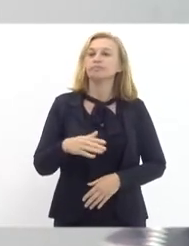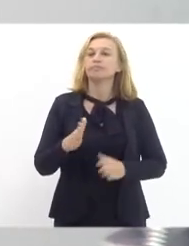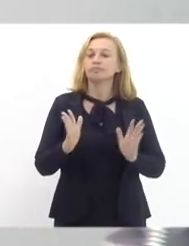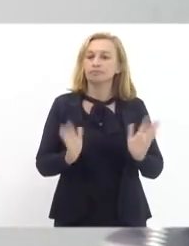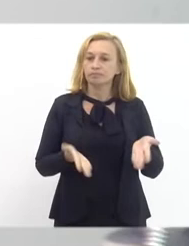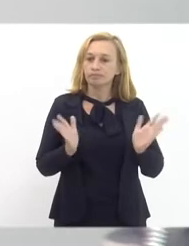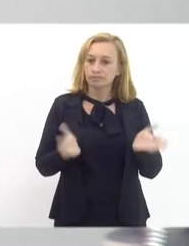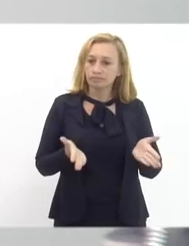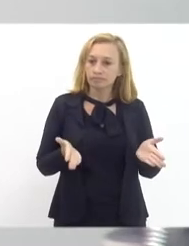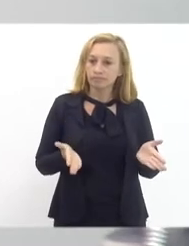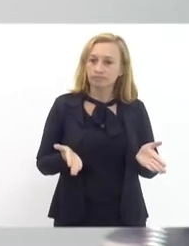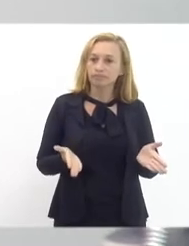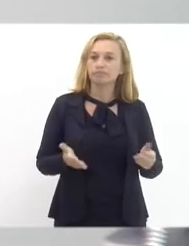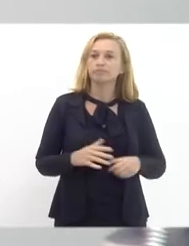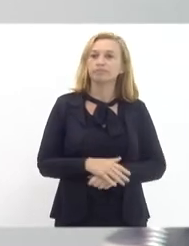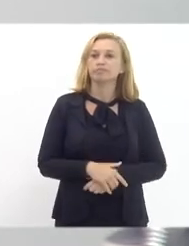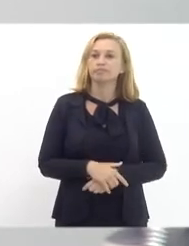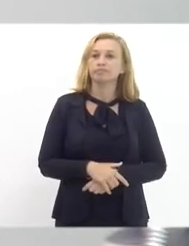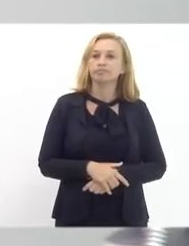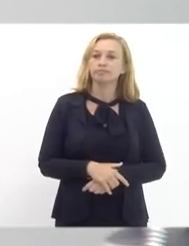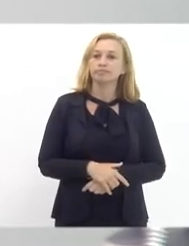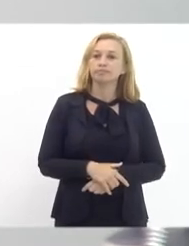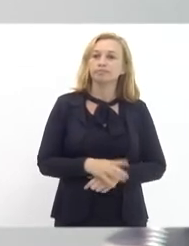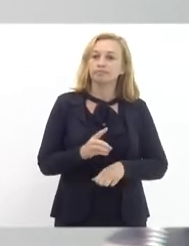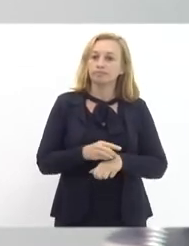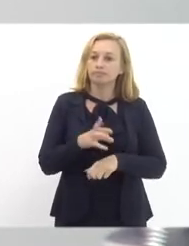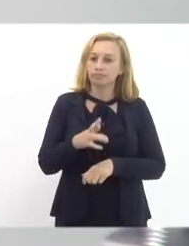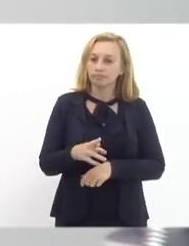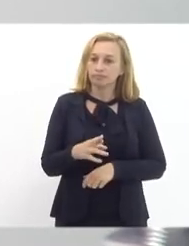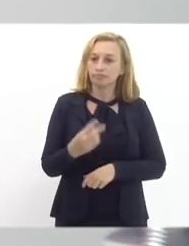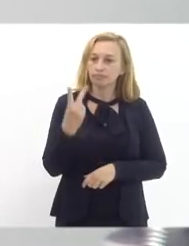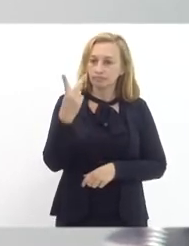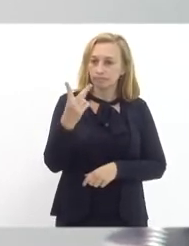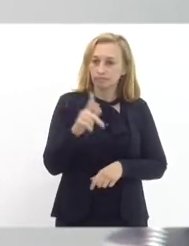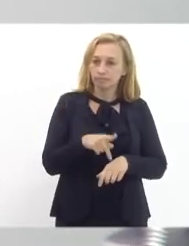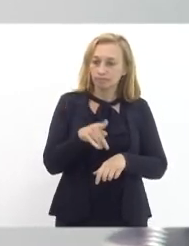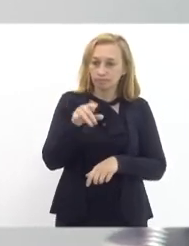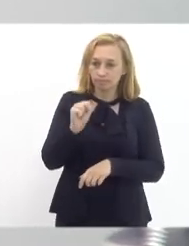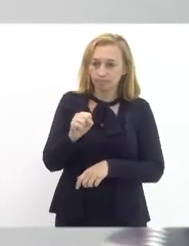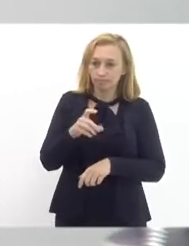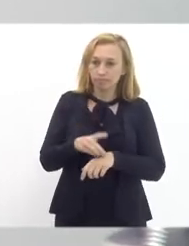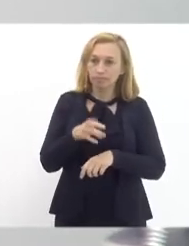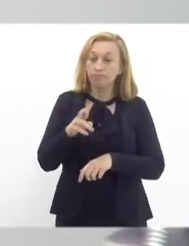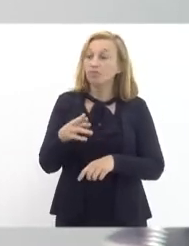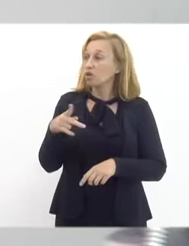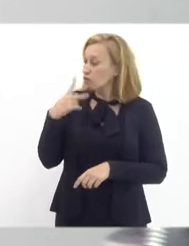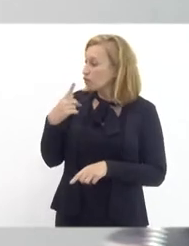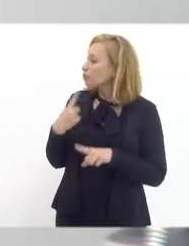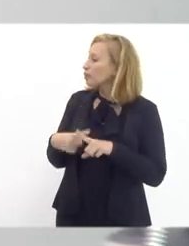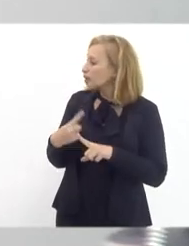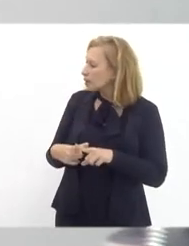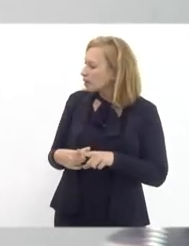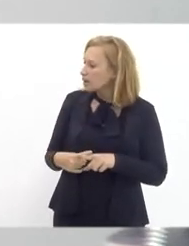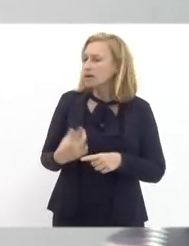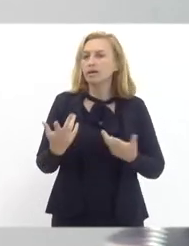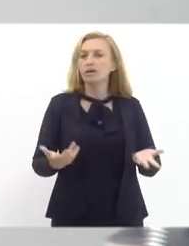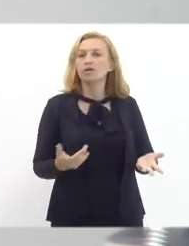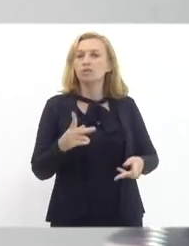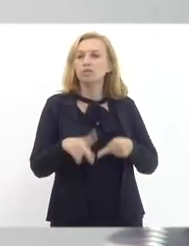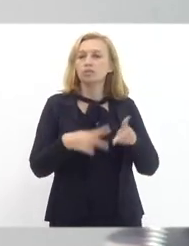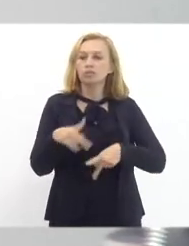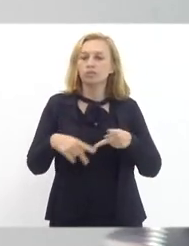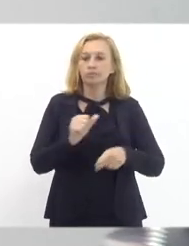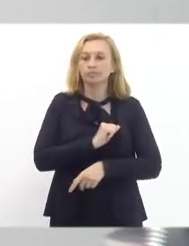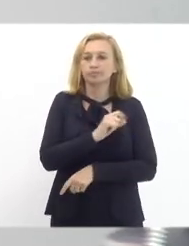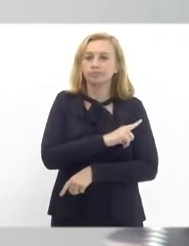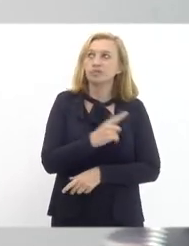hoje, pela misericórdia, eu tenho o título de doutor, com 2 pós-doutorados, e só estou falando isso aqui porque a população de São Gonçalo, ela